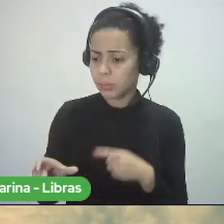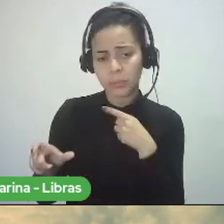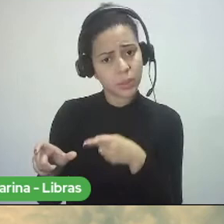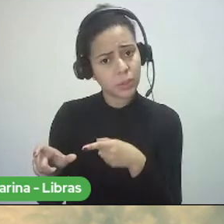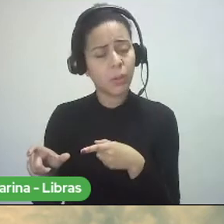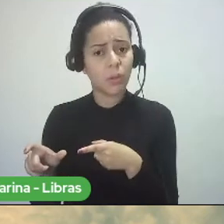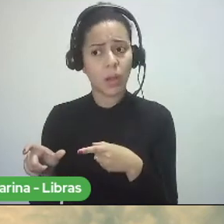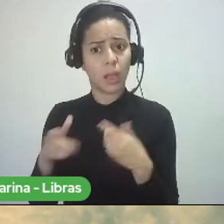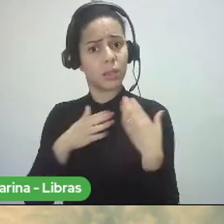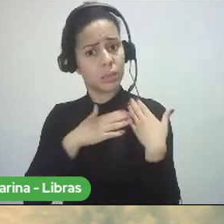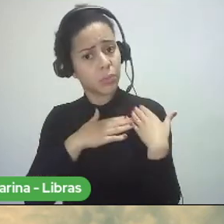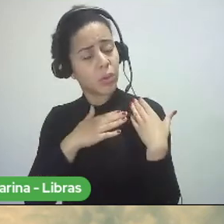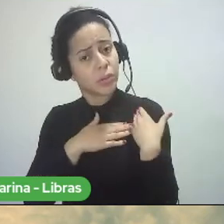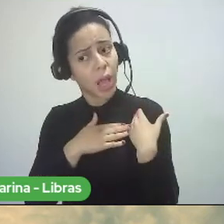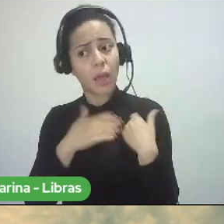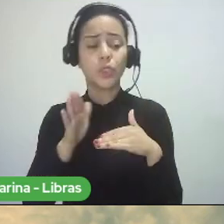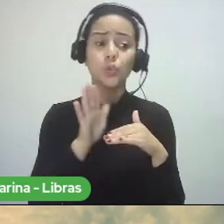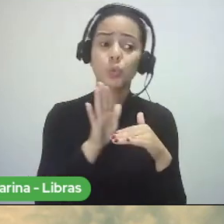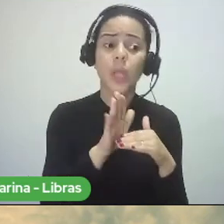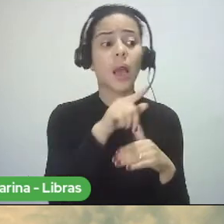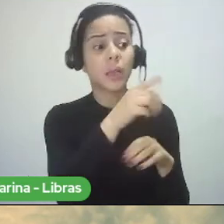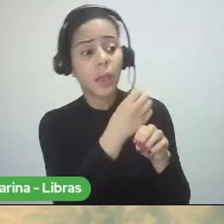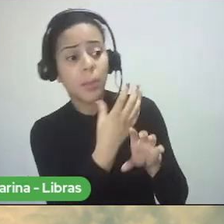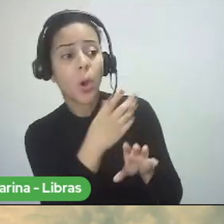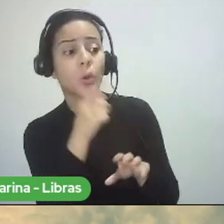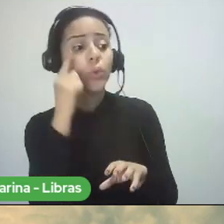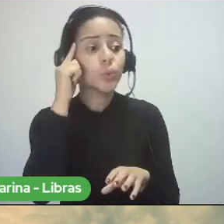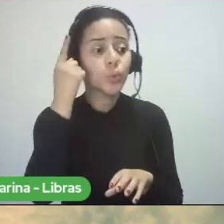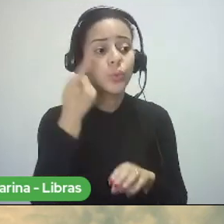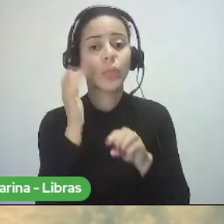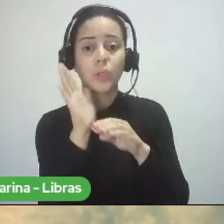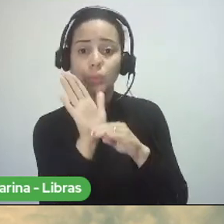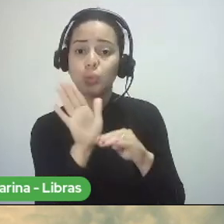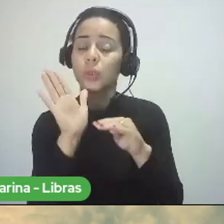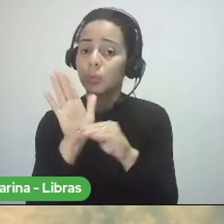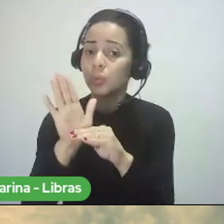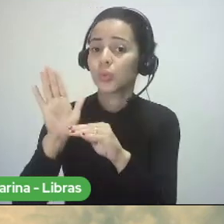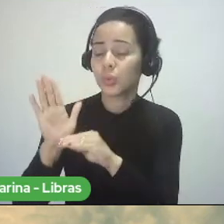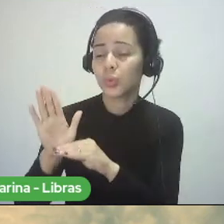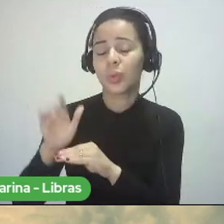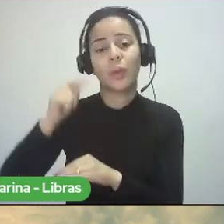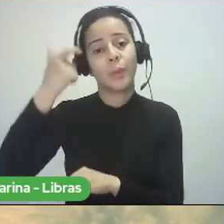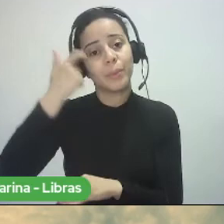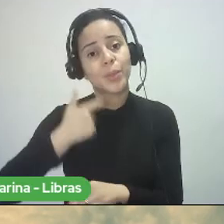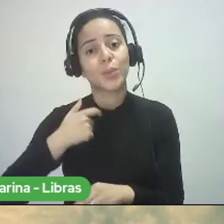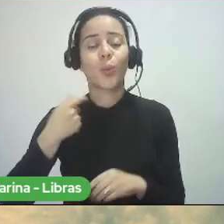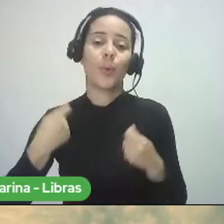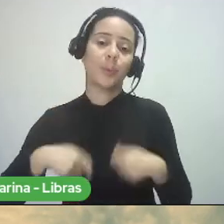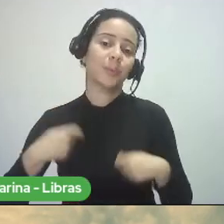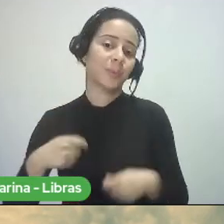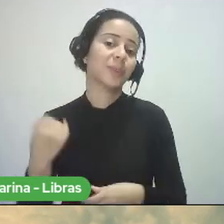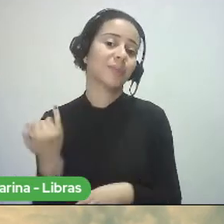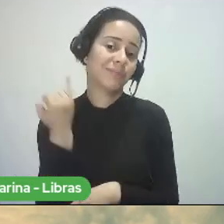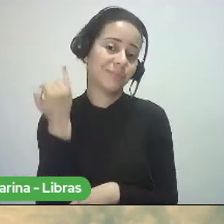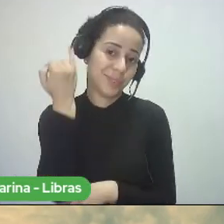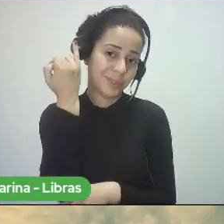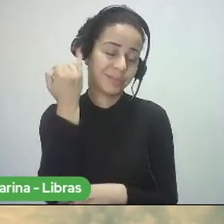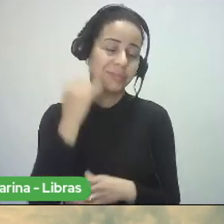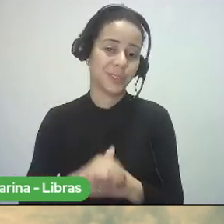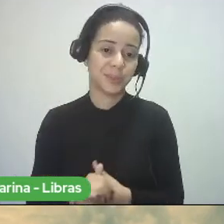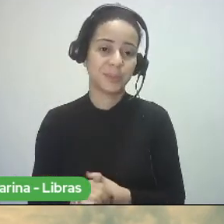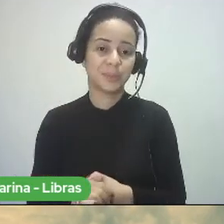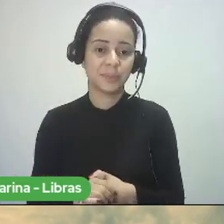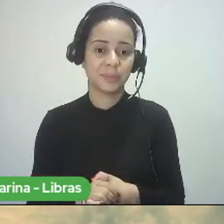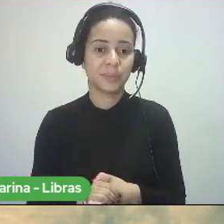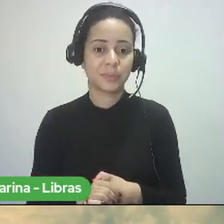papel, né? Então, com a ajuda de outras pessoas, a gente consegue agrupar muito mais rápido e já partir para